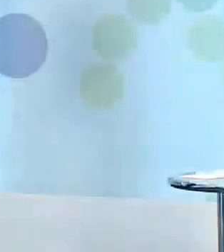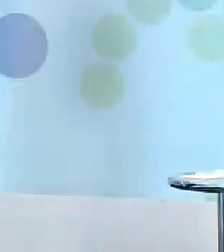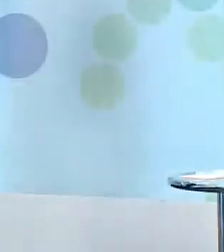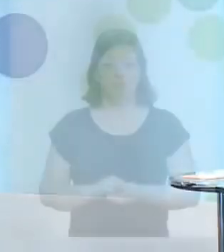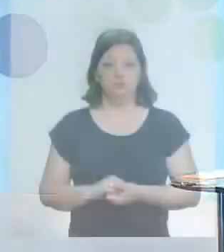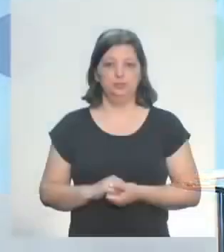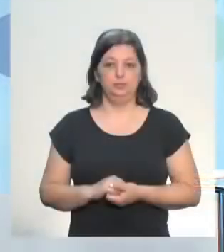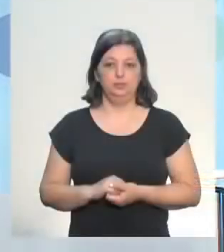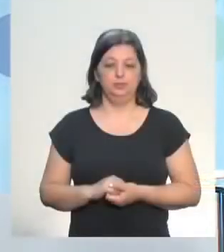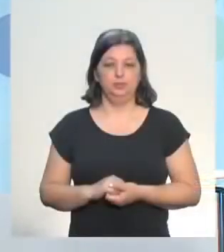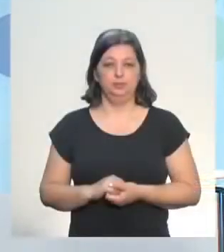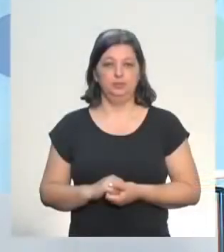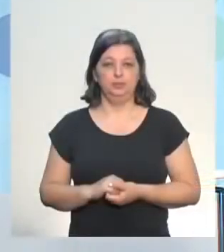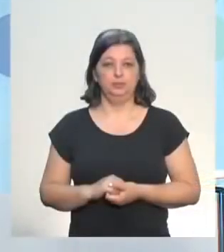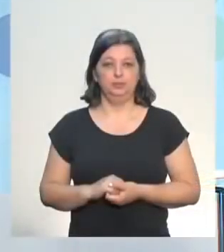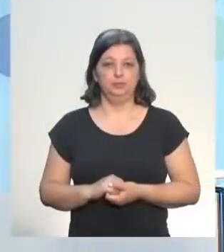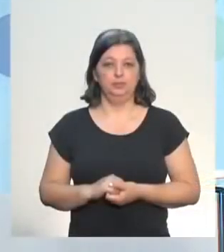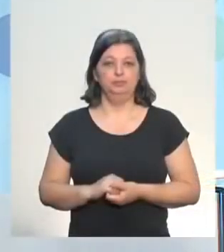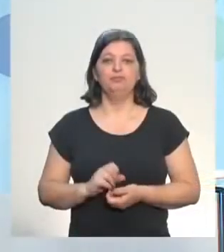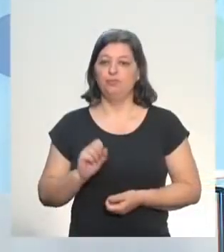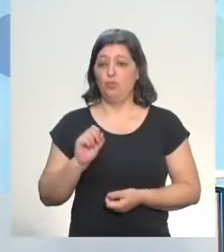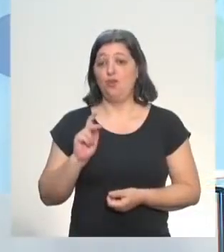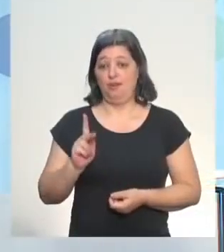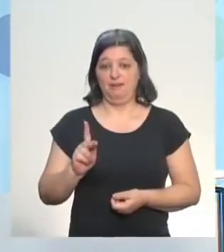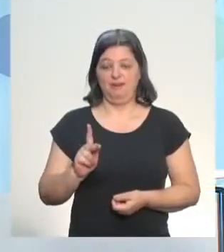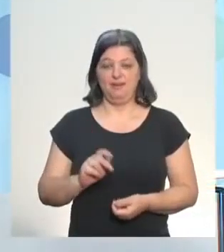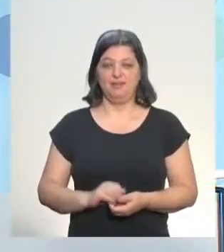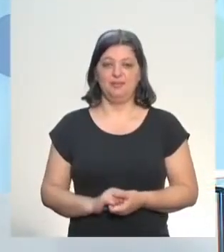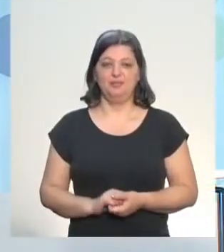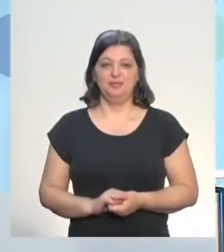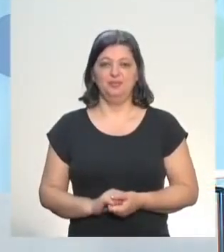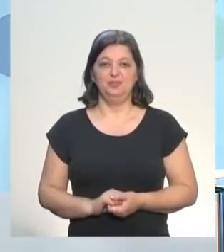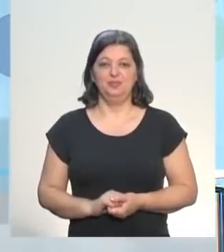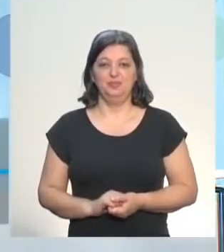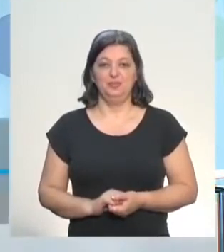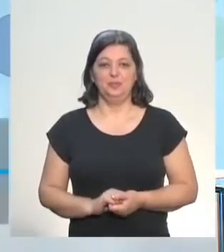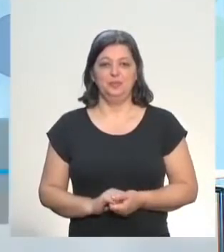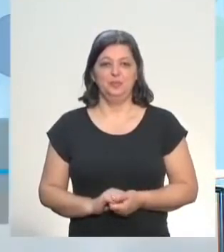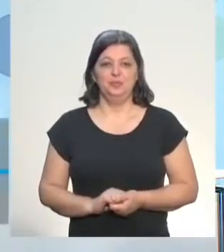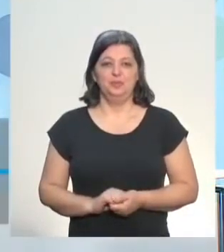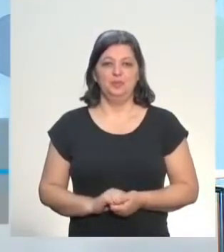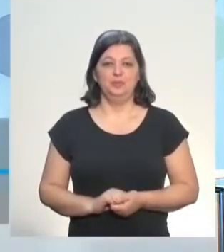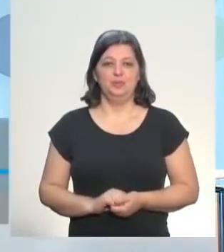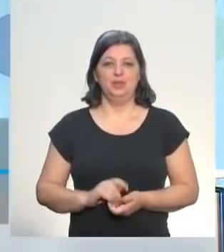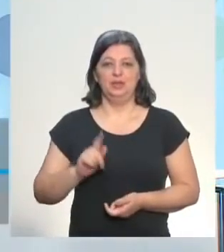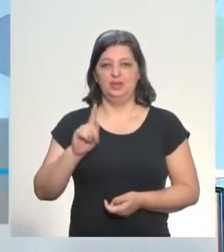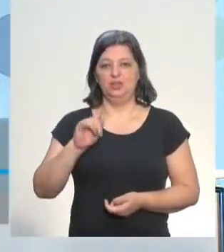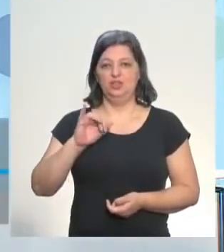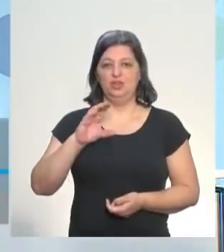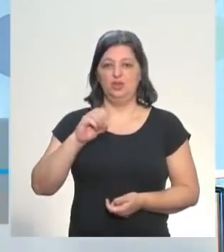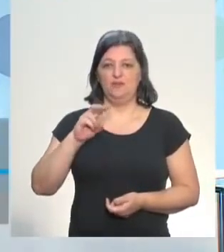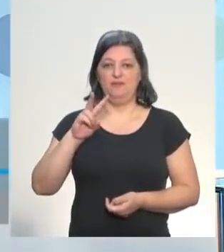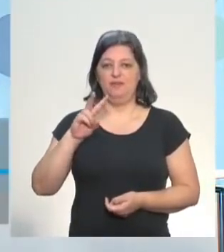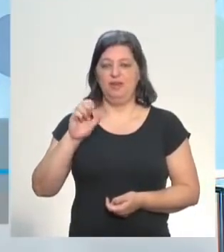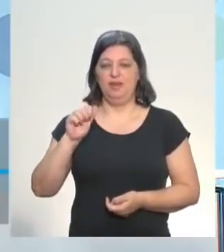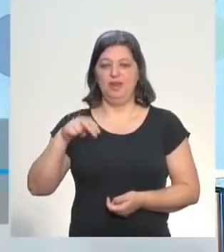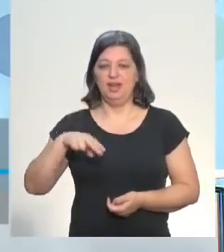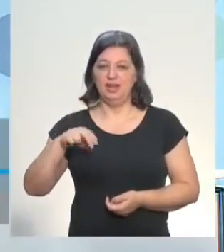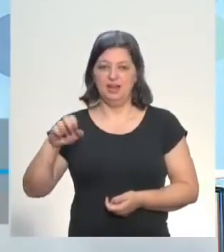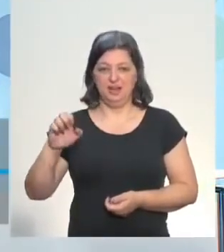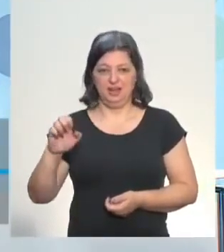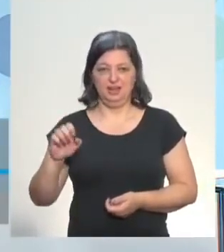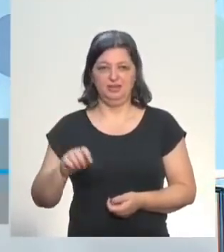Vai sobrar tempo? Ok, Ed, we are here, we are back. Giovanni mandou aqui a resposta pra gente. He